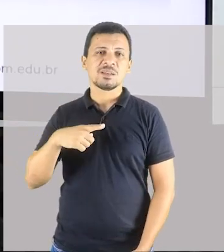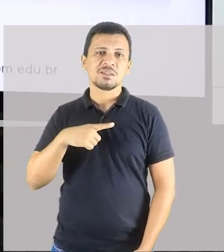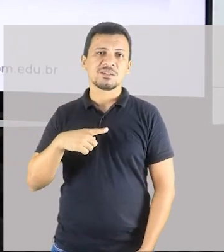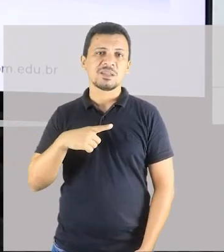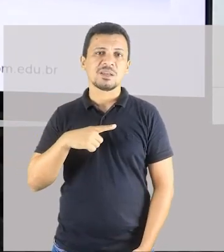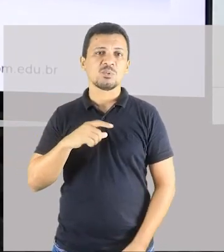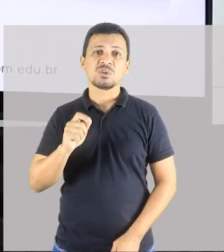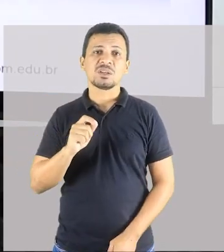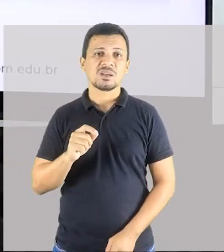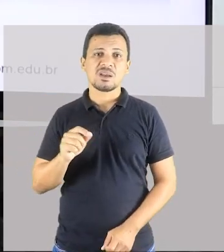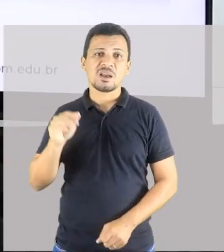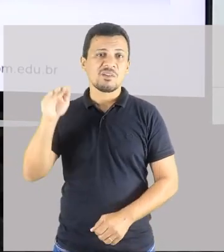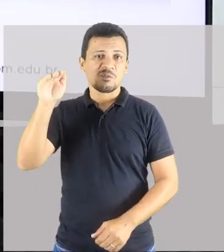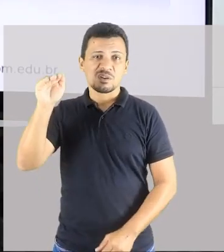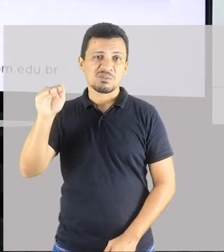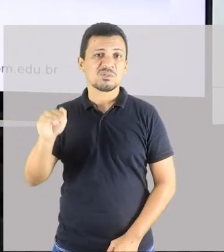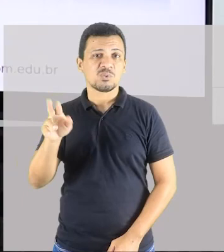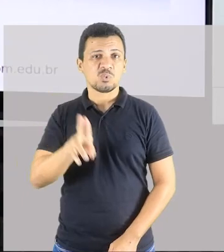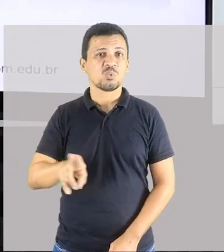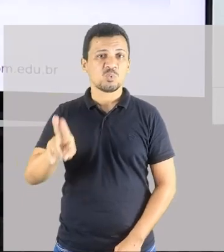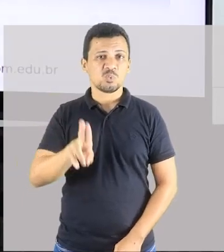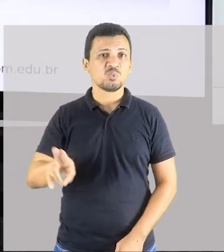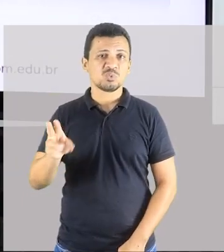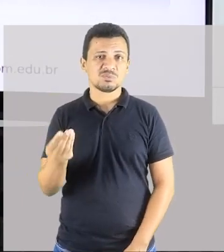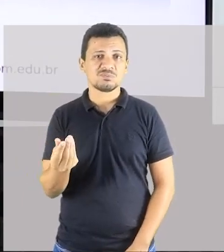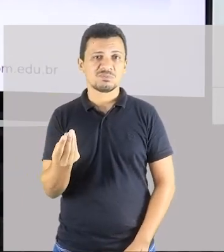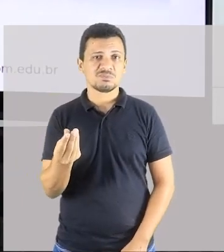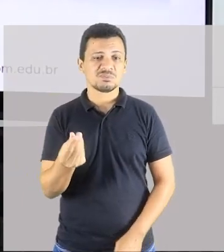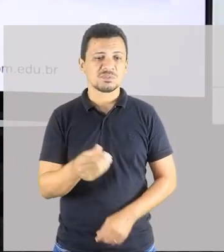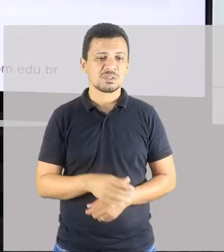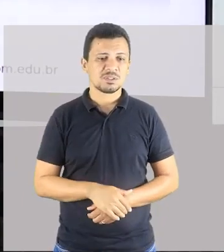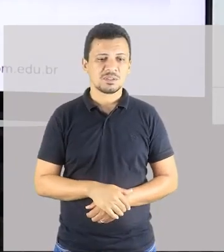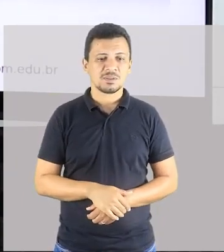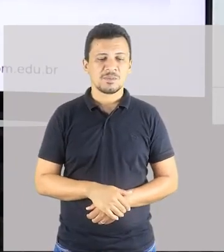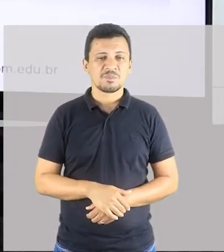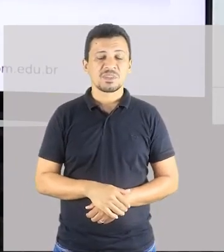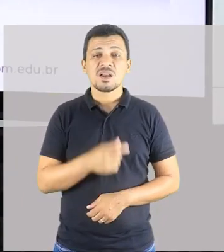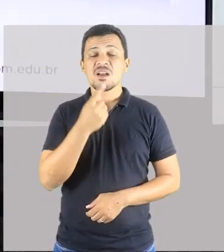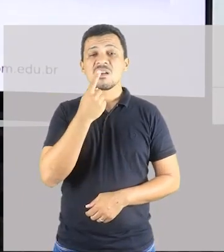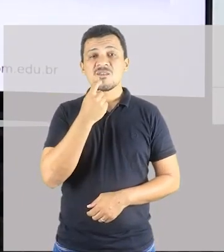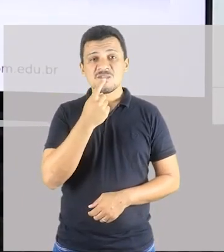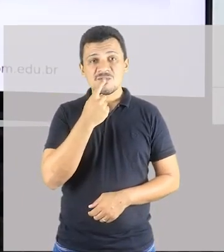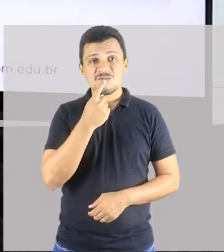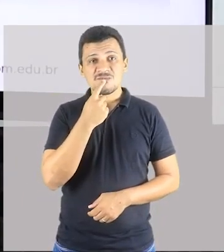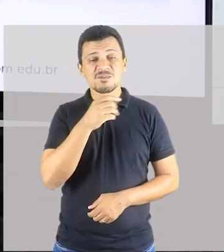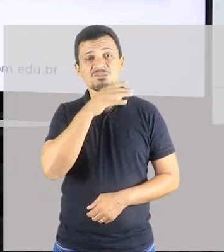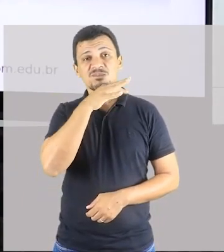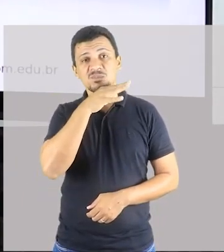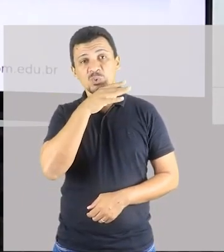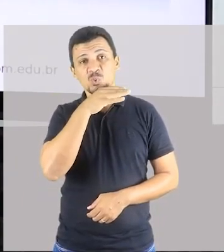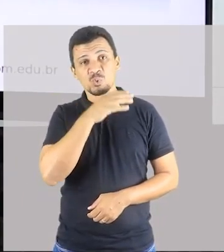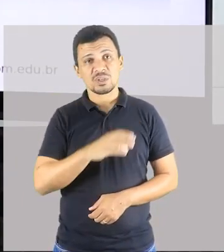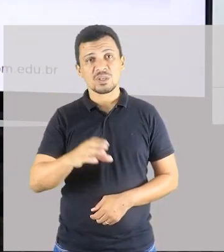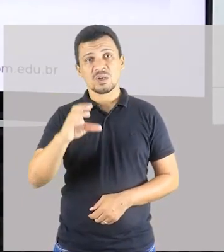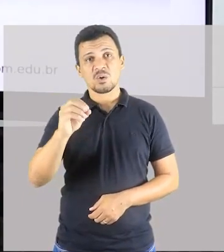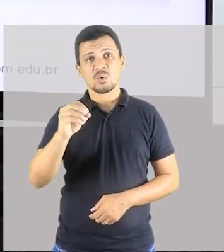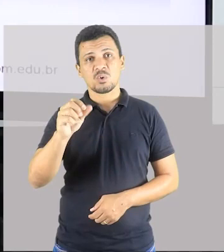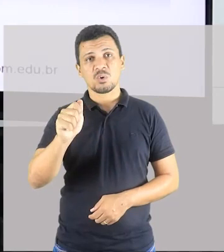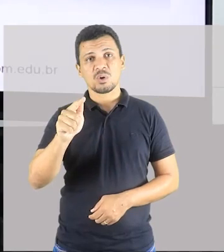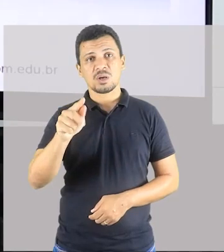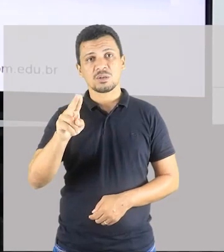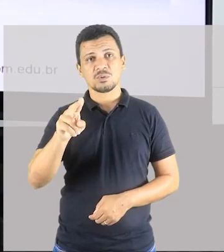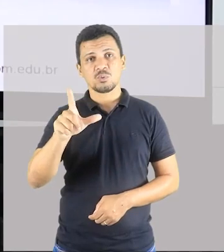desenvolvimento diminuído devido ao uso dessa substância. Má coagulação do sangue, porque ele aumenta a